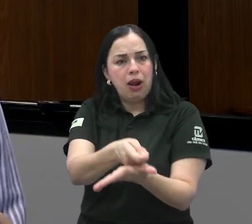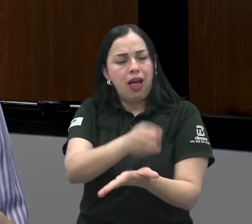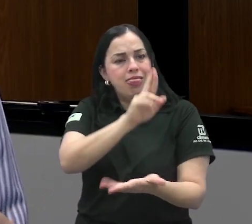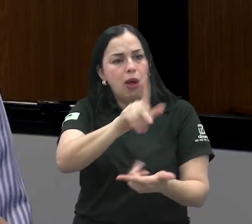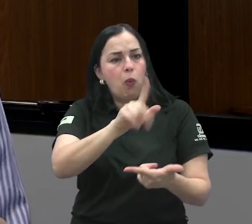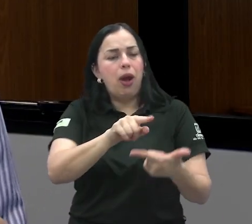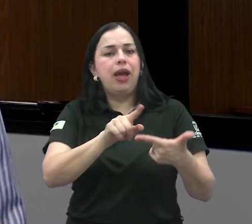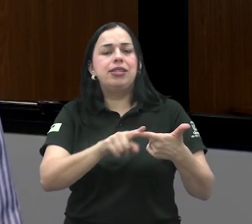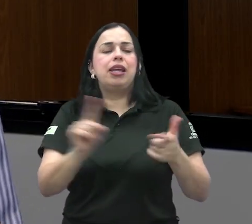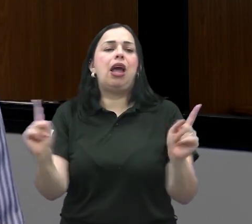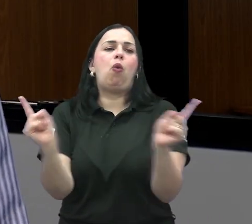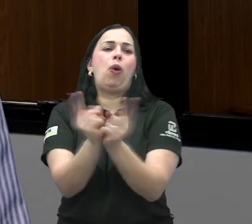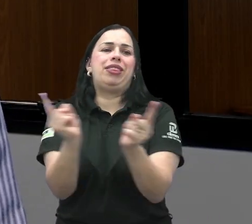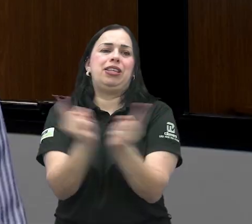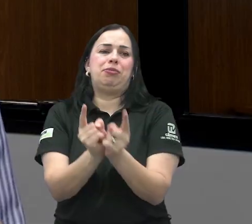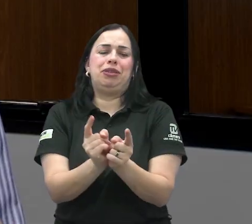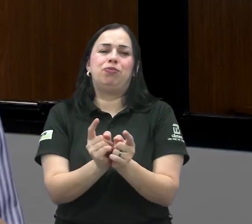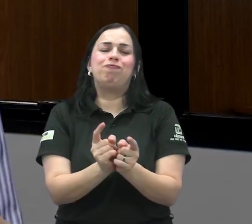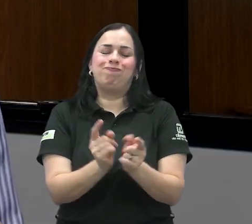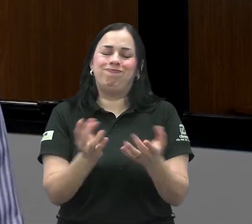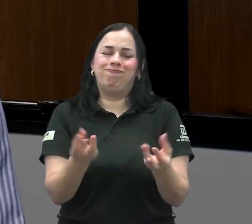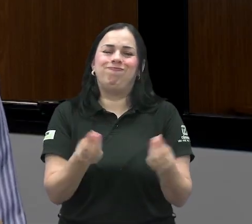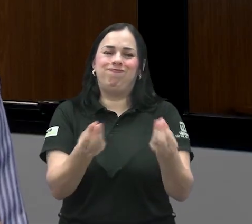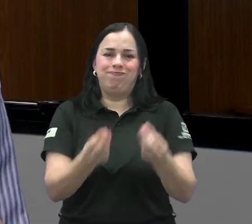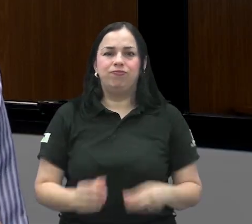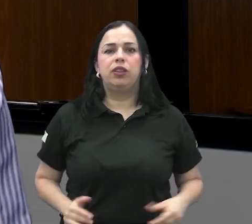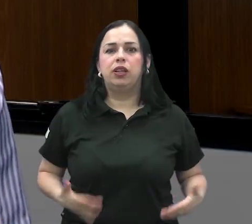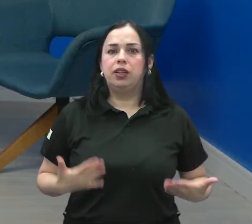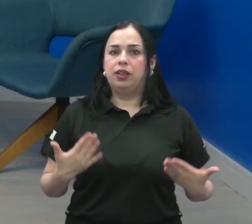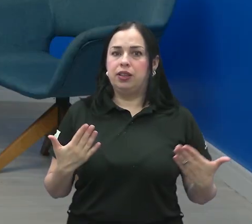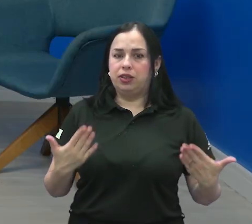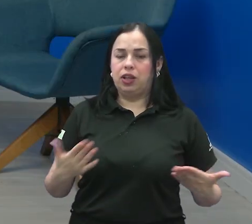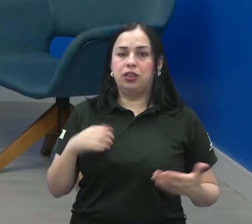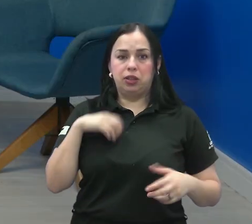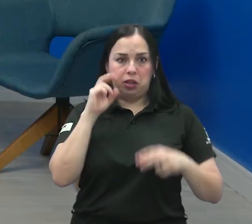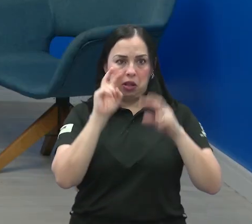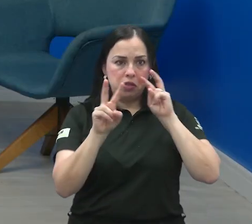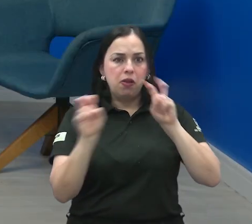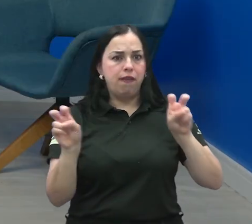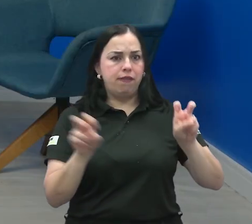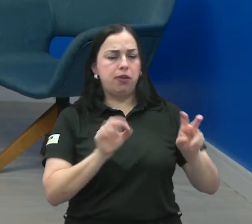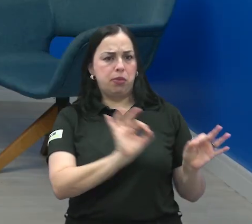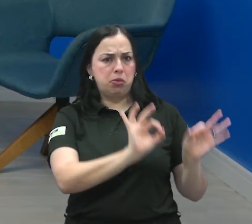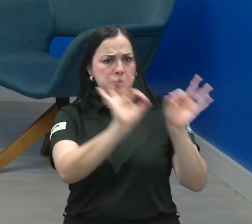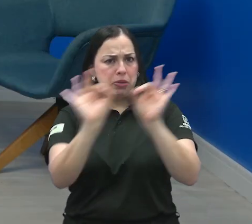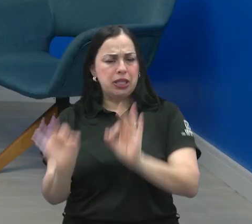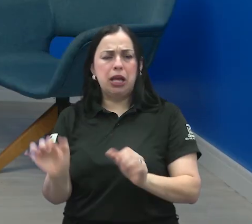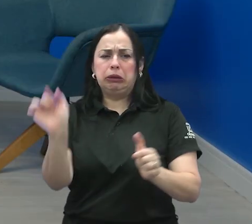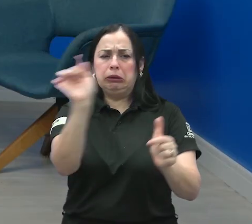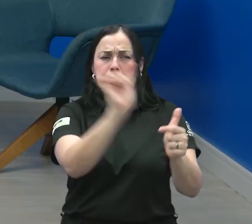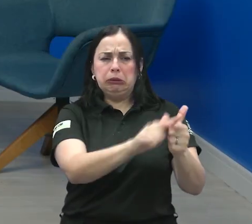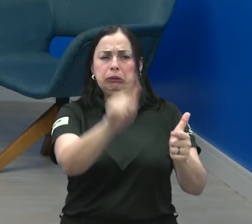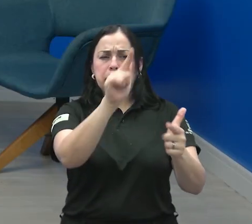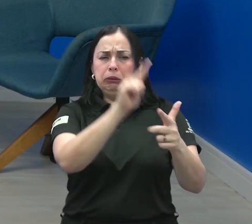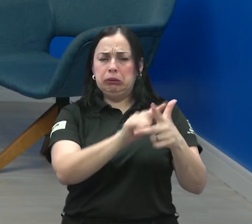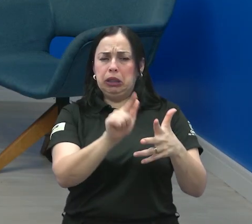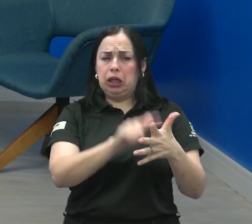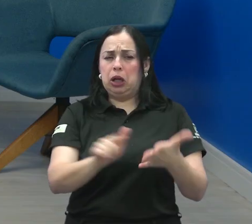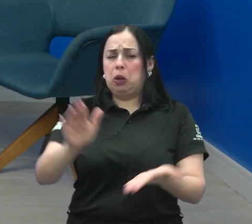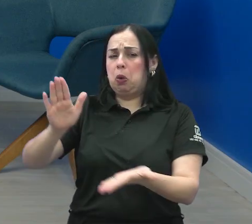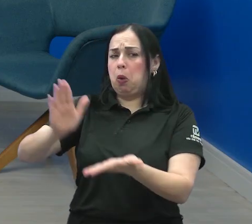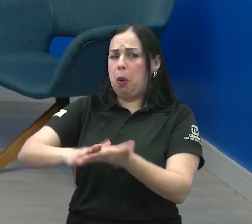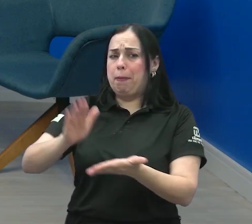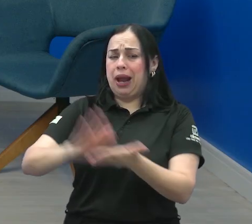dessa questão de pagamentos, mas sim é o atendimento da Sabesp. Pois é, Paulo, como a gente viu na matéria, são